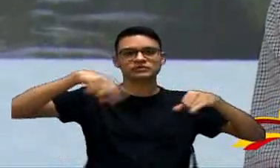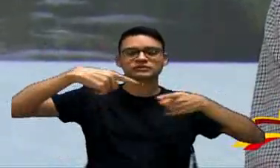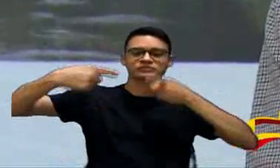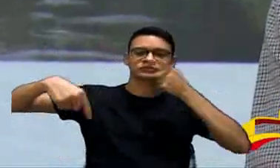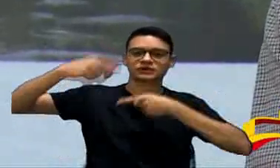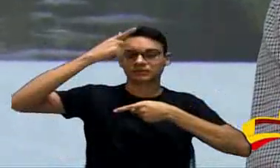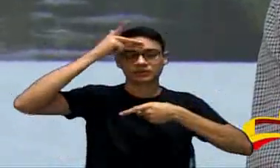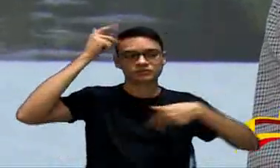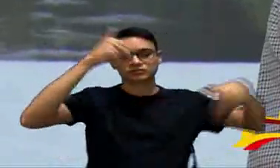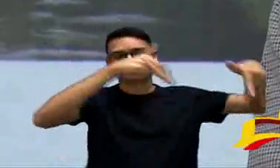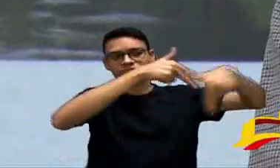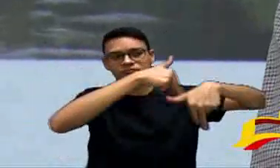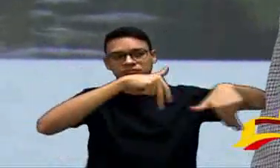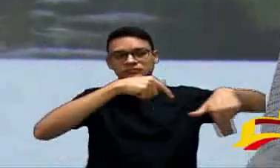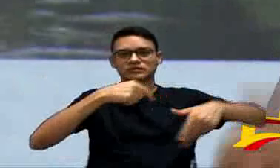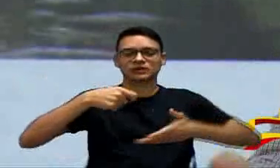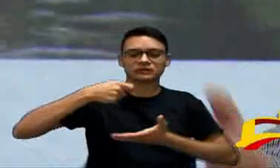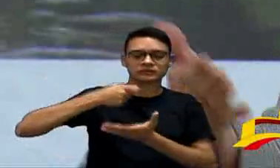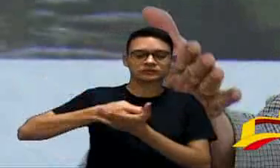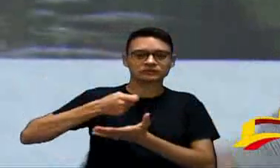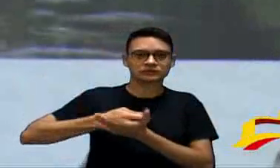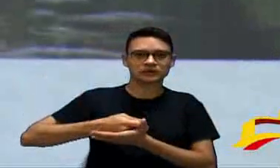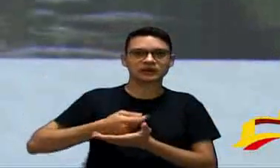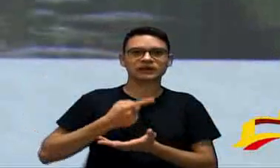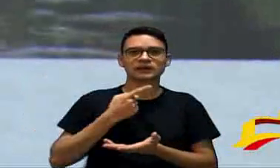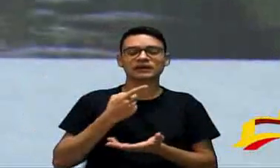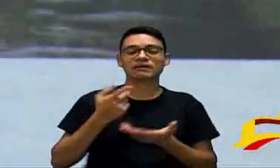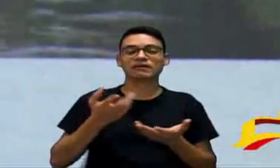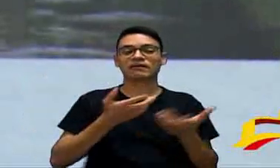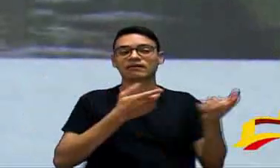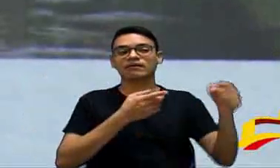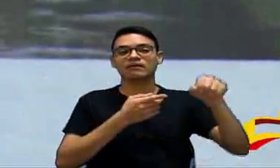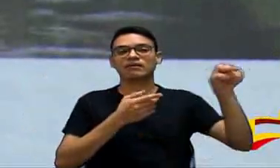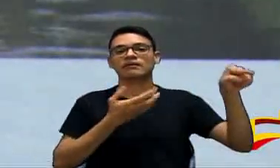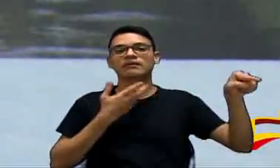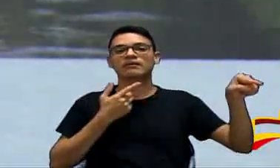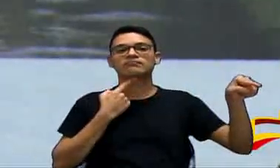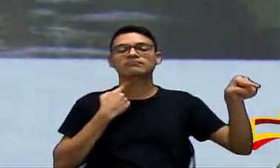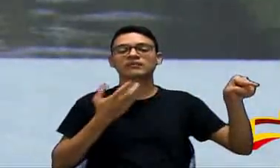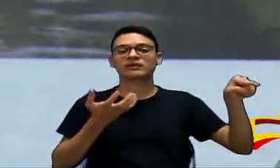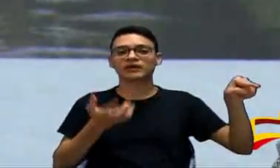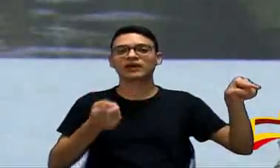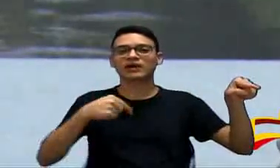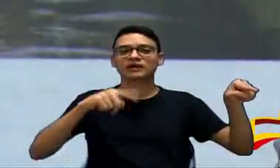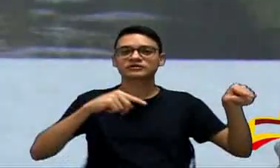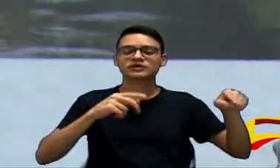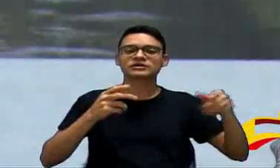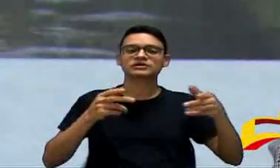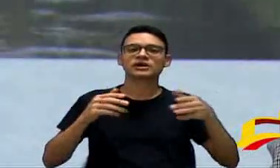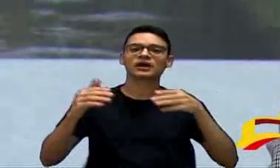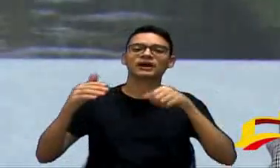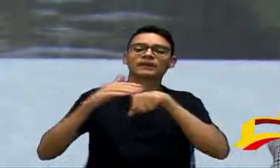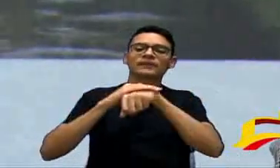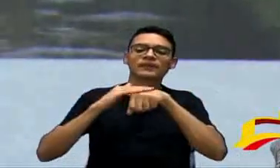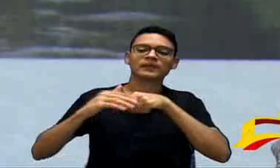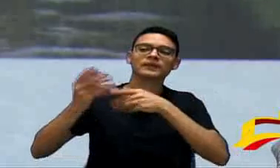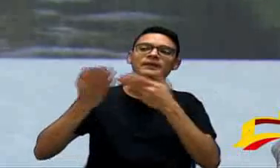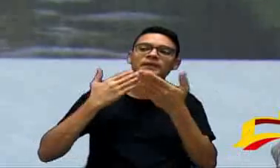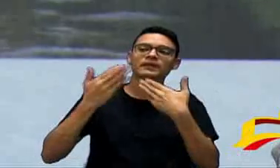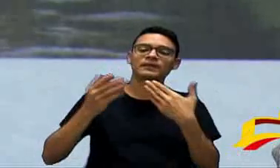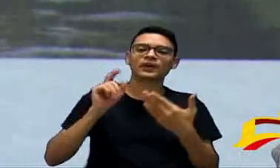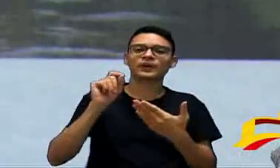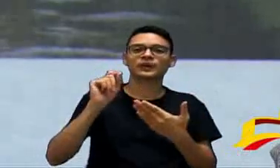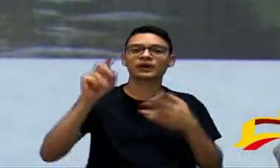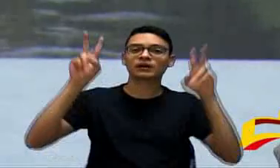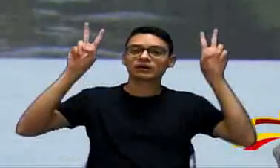população cobraria que nós estivéssemos aqui com debates mais pé no chão, viu, vereador Rodrigo?